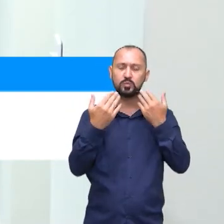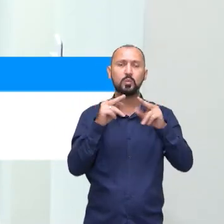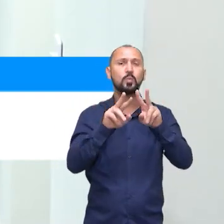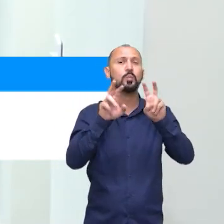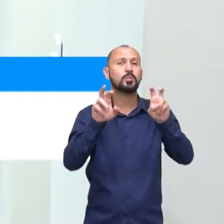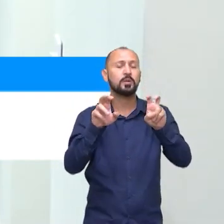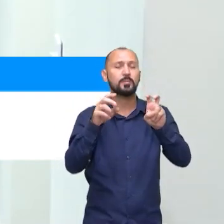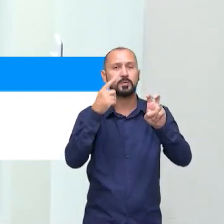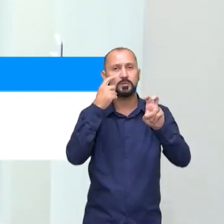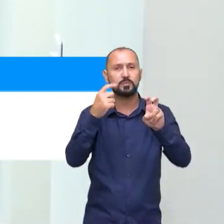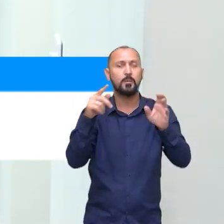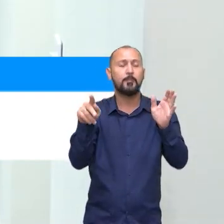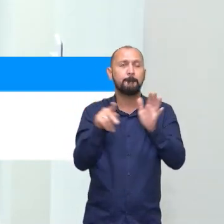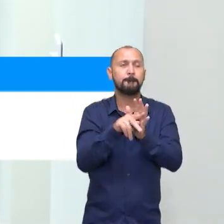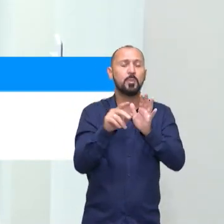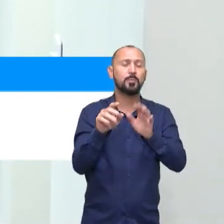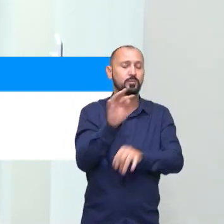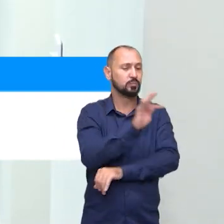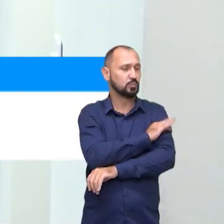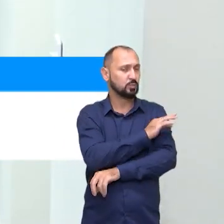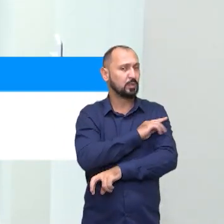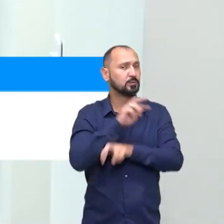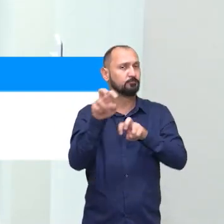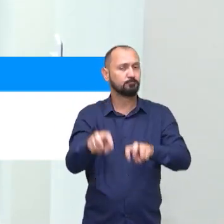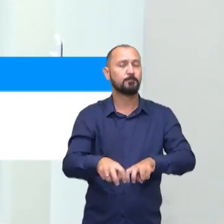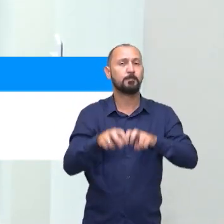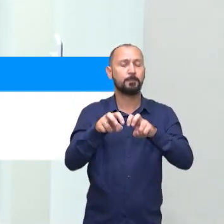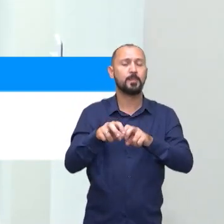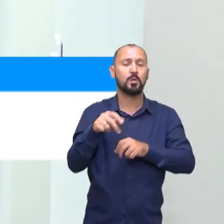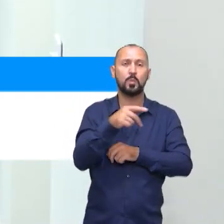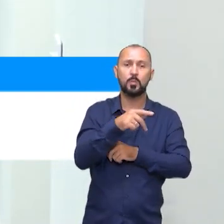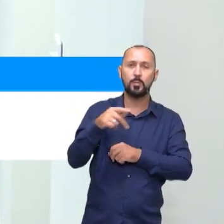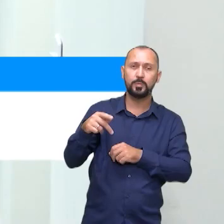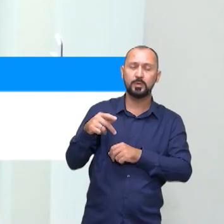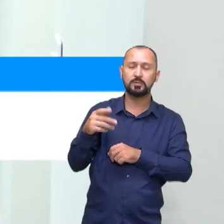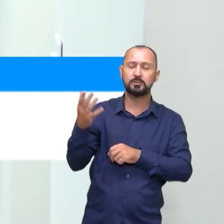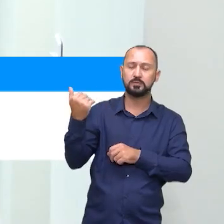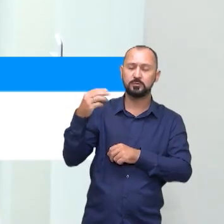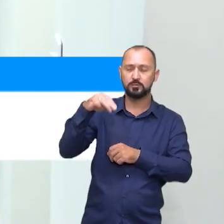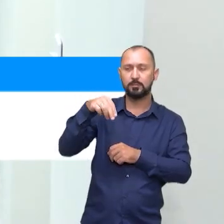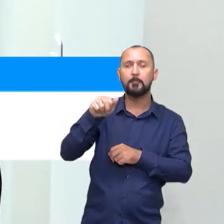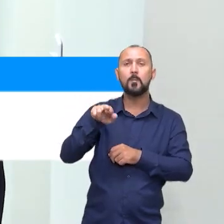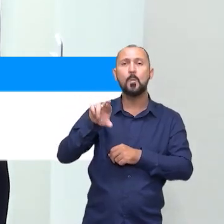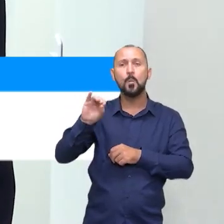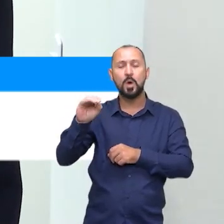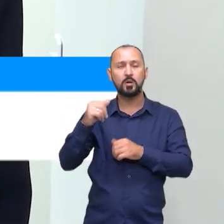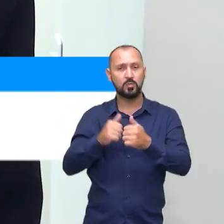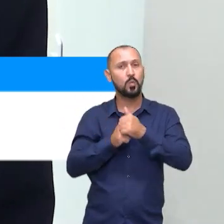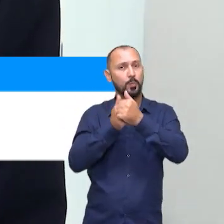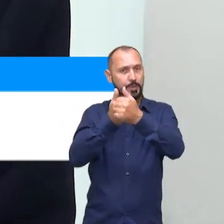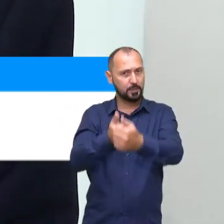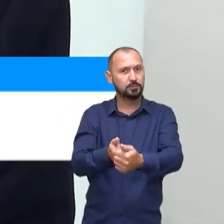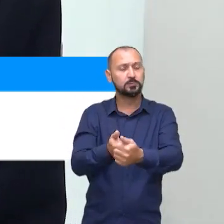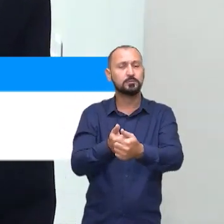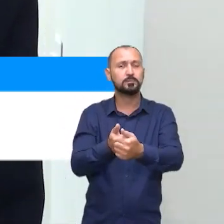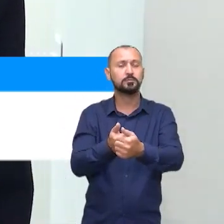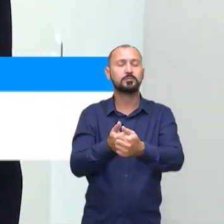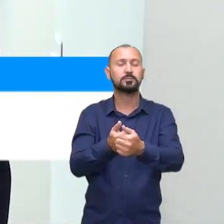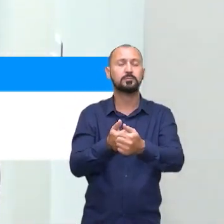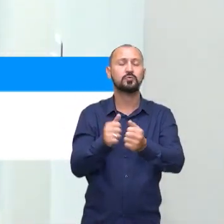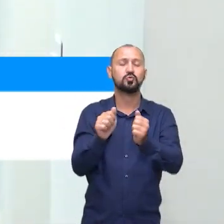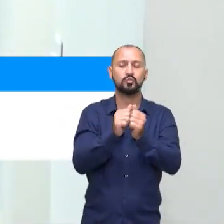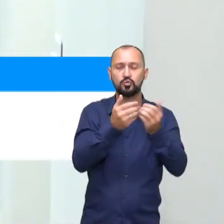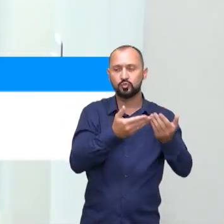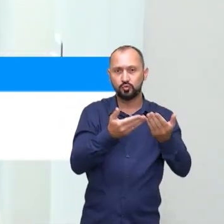em novembro, com o governador Azambuja, discutindo uma pauta de interesse dos técnicos agrícolas. Aqui o presidente